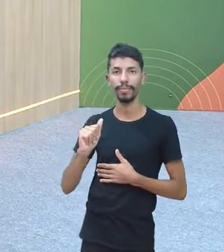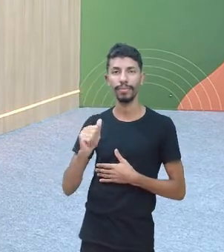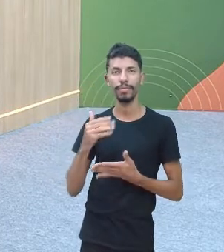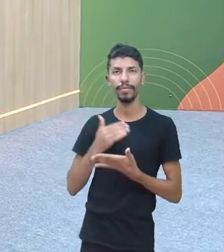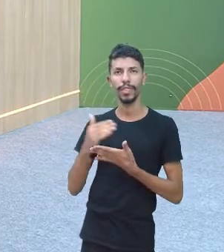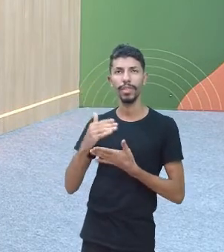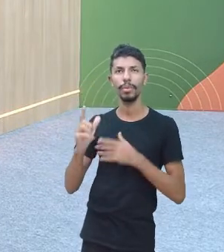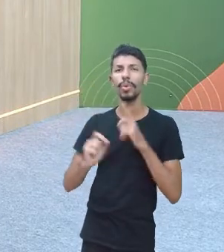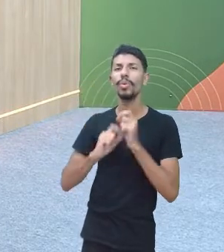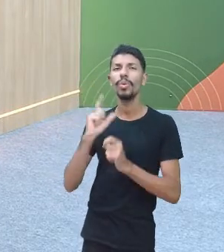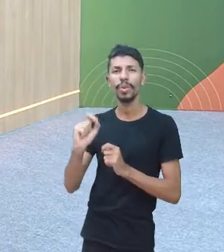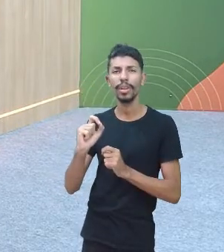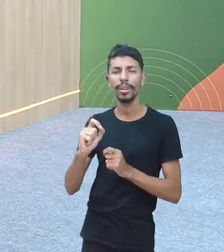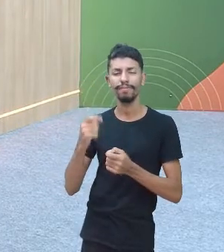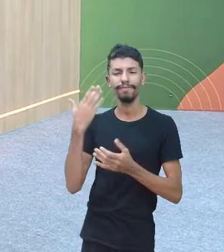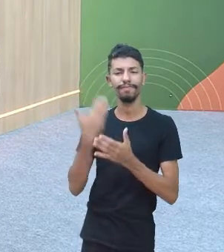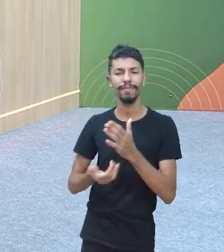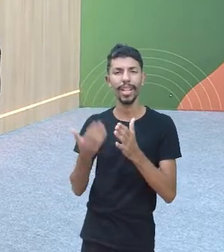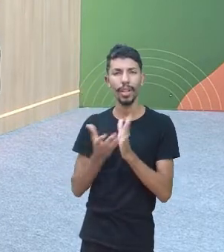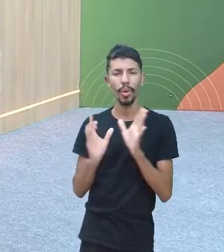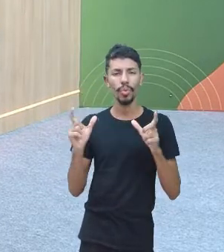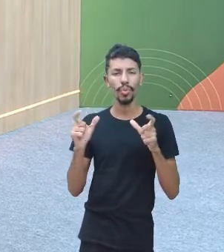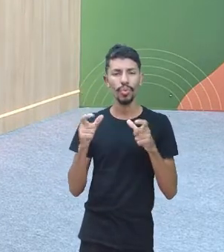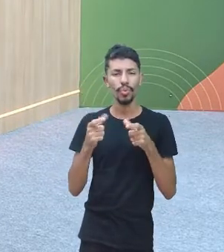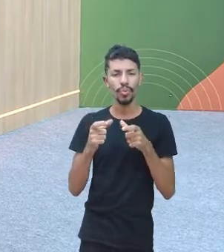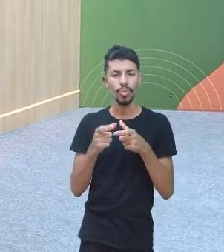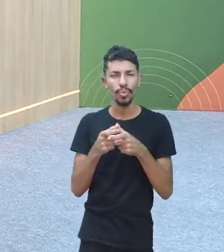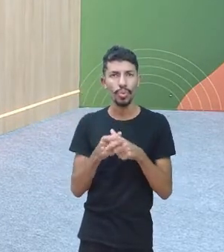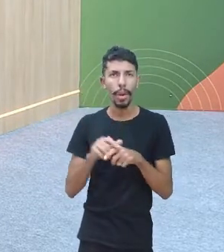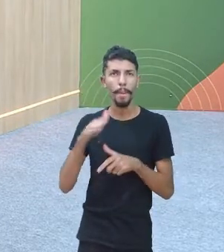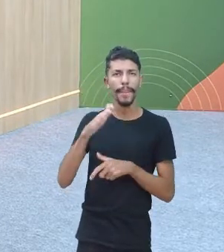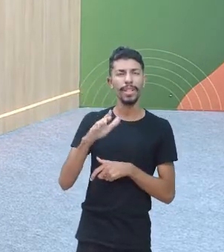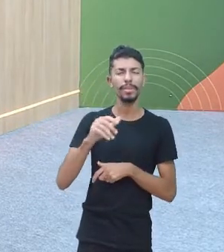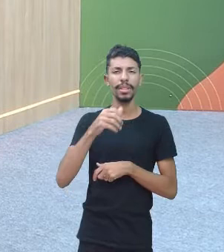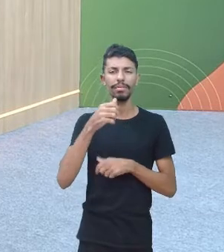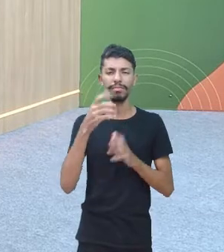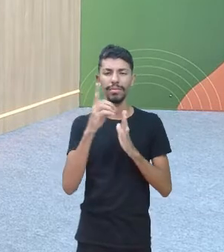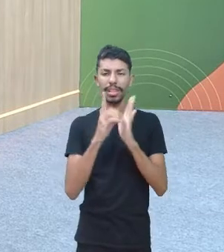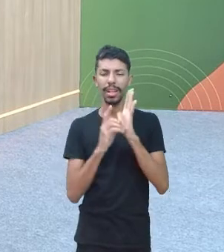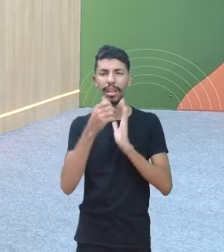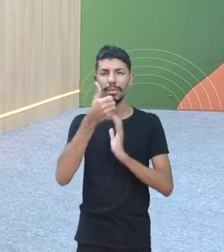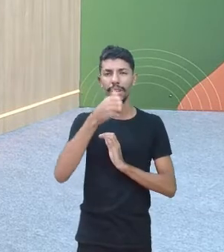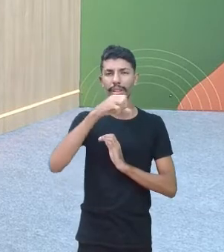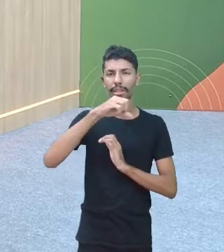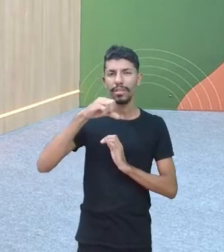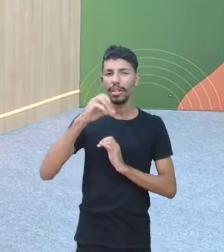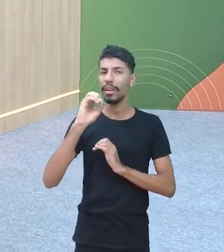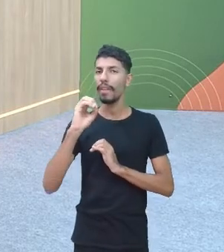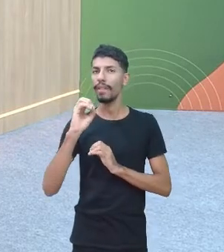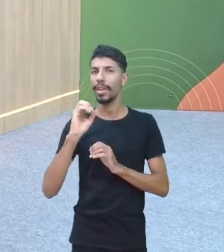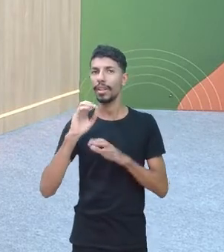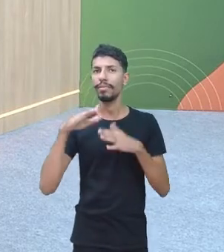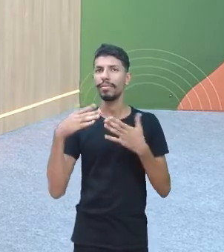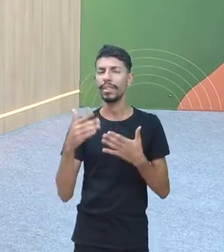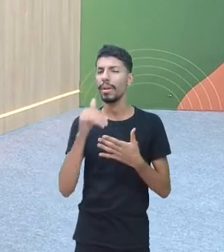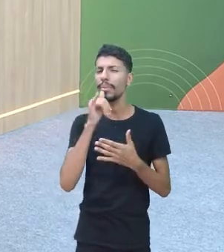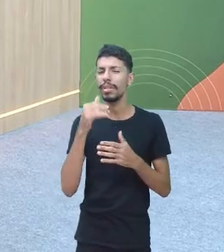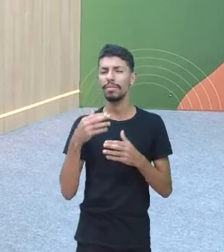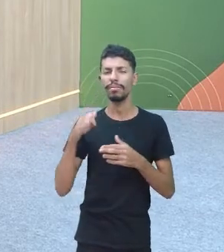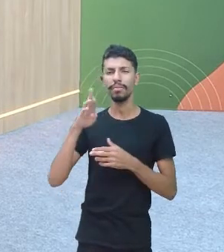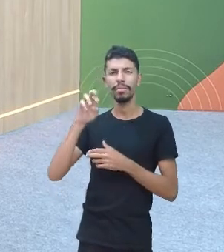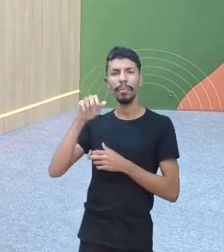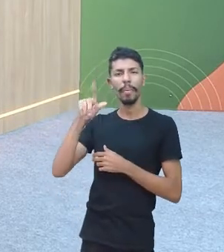o brega começou a perder espaço na mídia a partir da década de 1990. Esse brega romântico